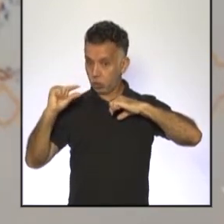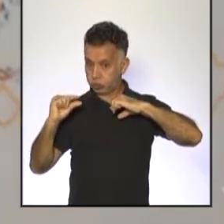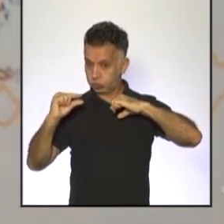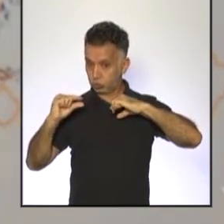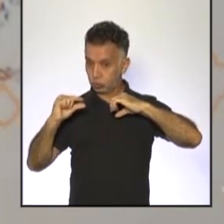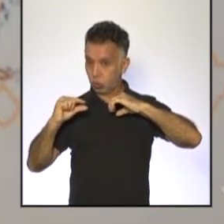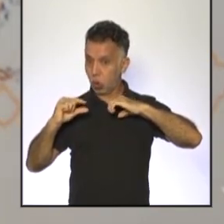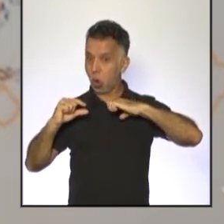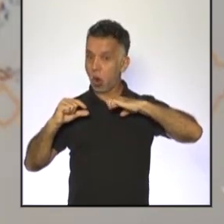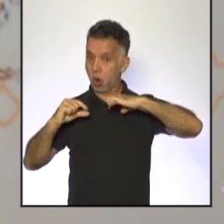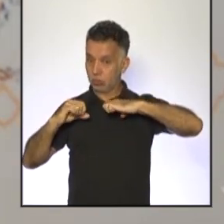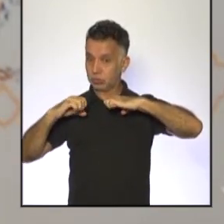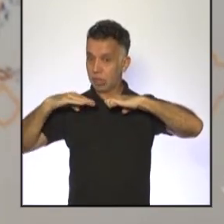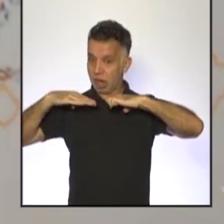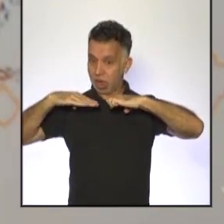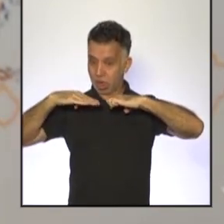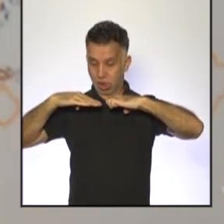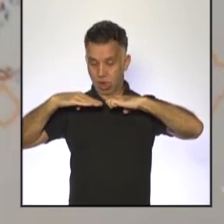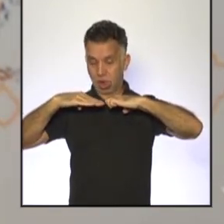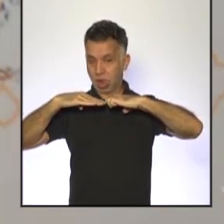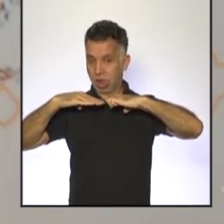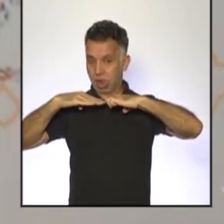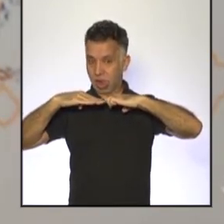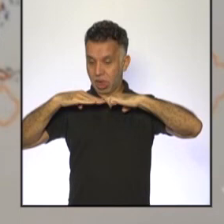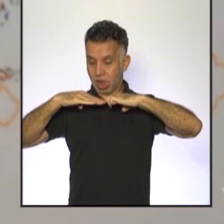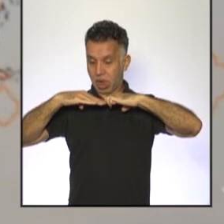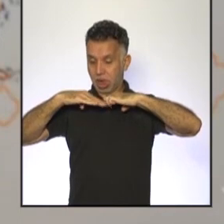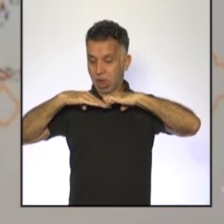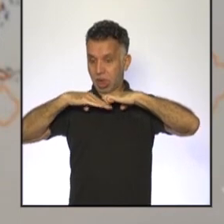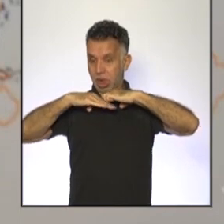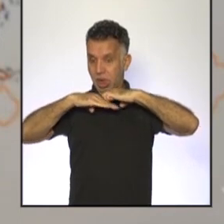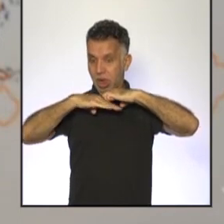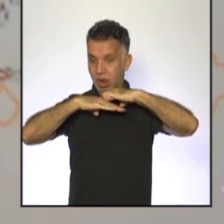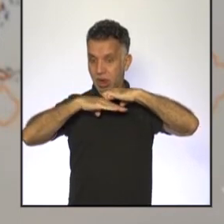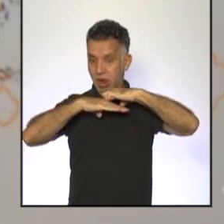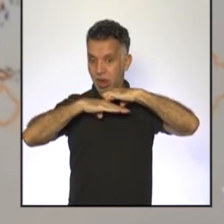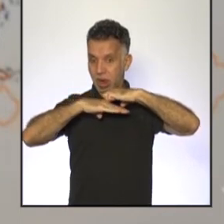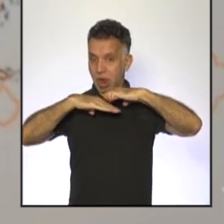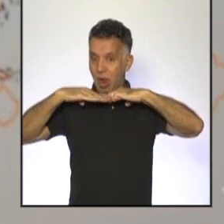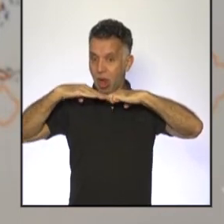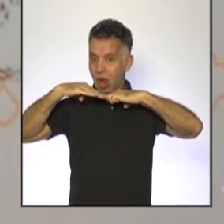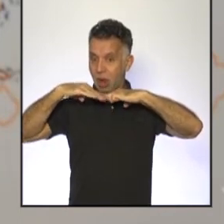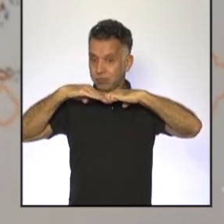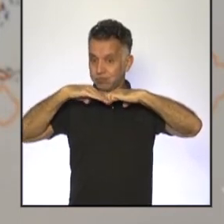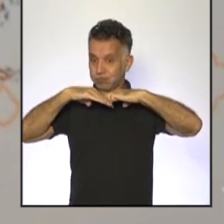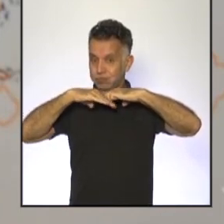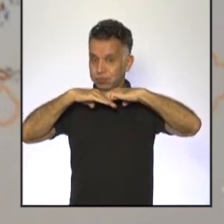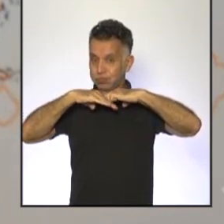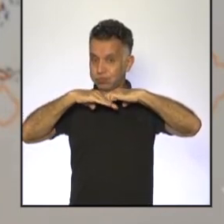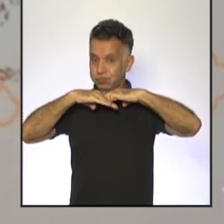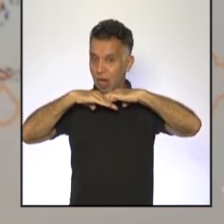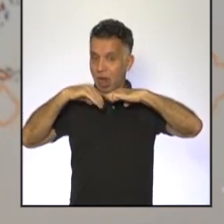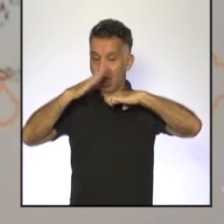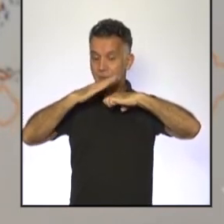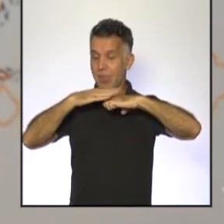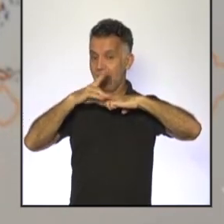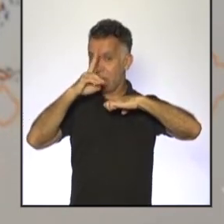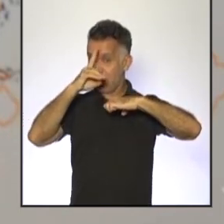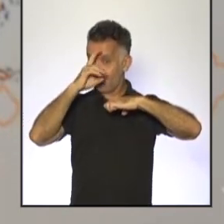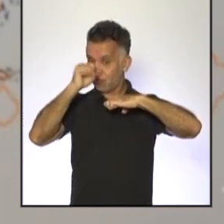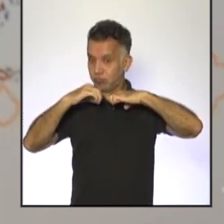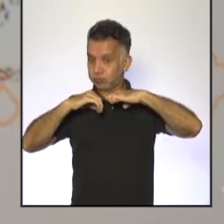aqui, uma rocha mais densa entra em convergência com a outra, essa rocha mais densa tende